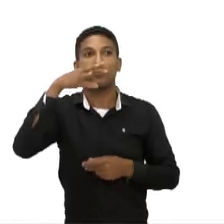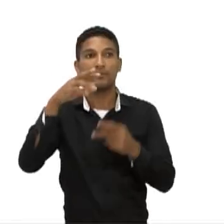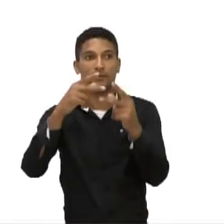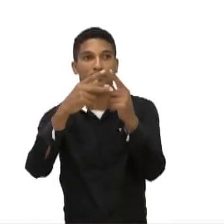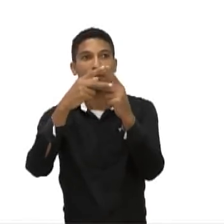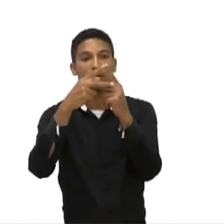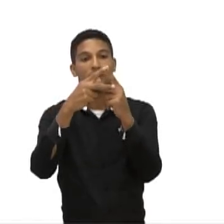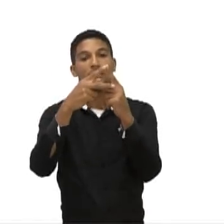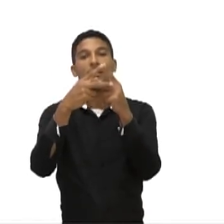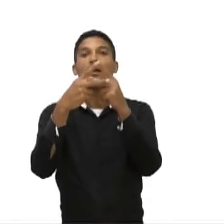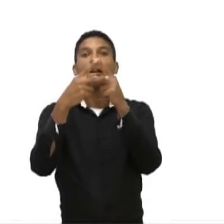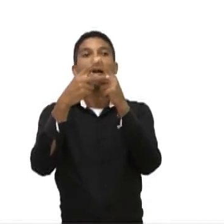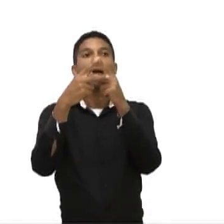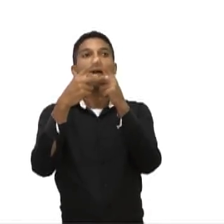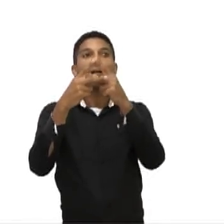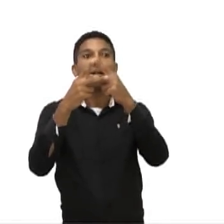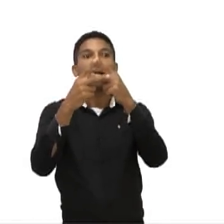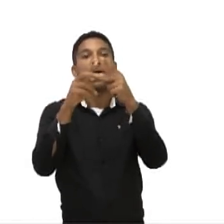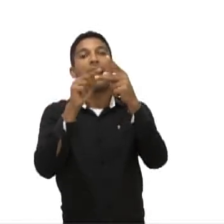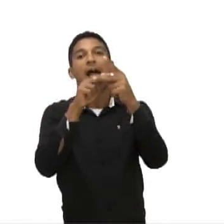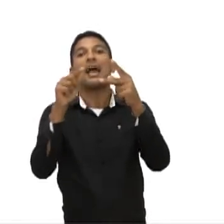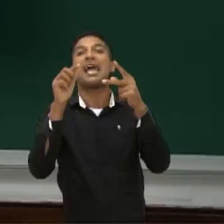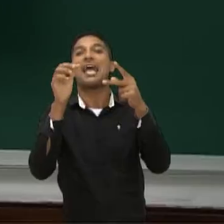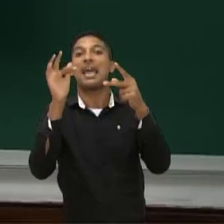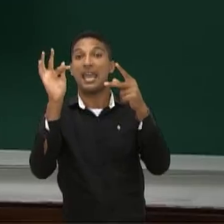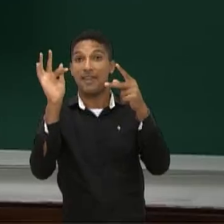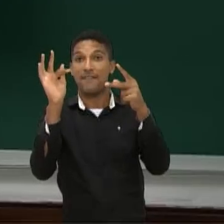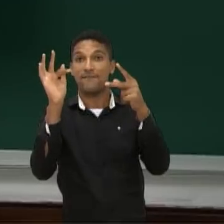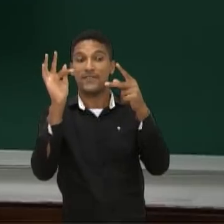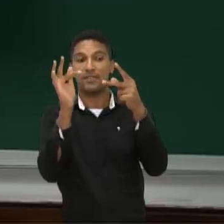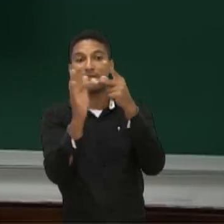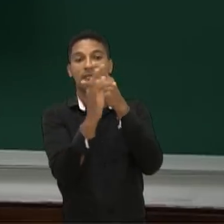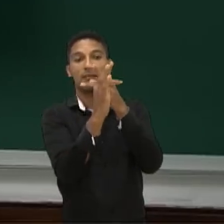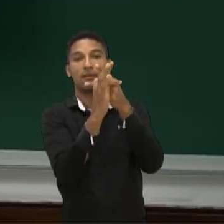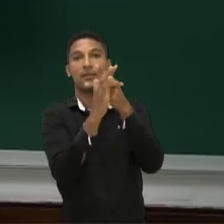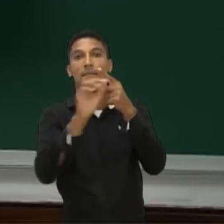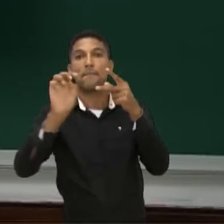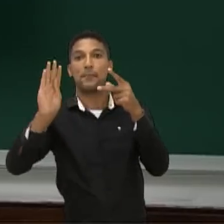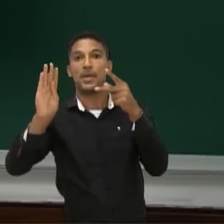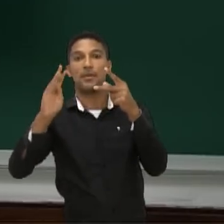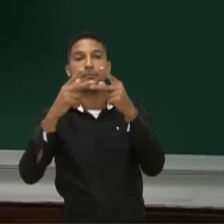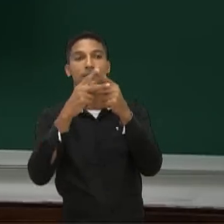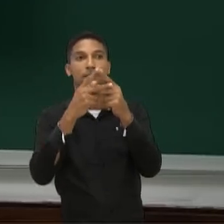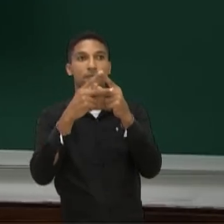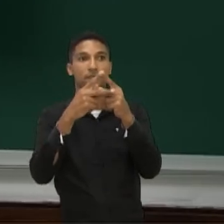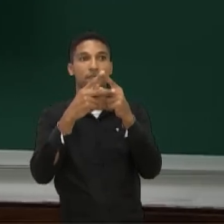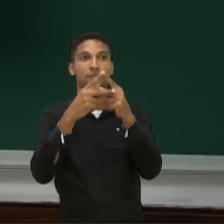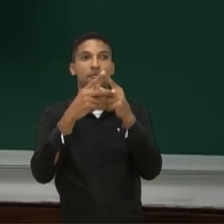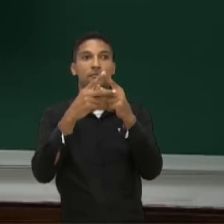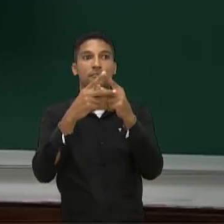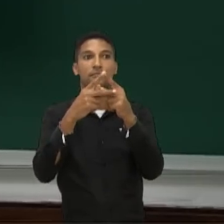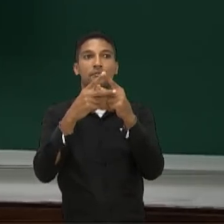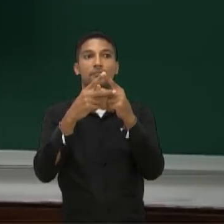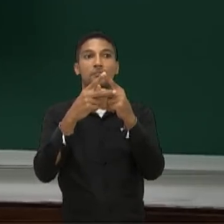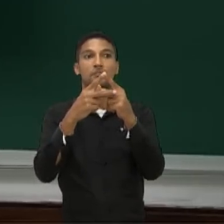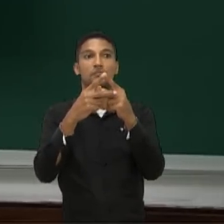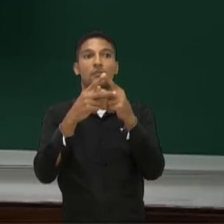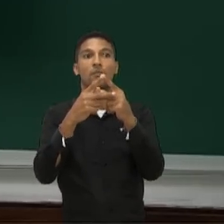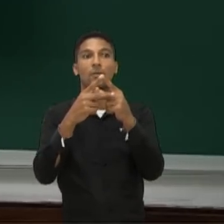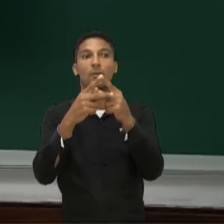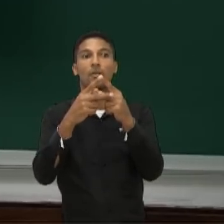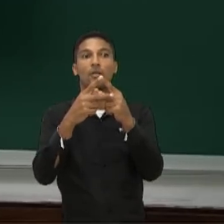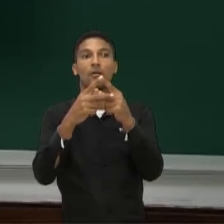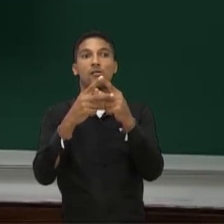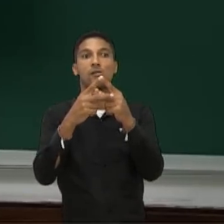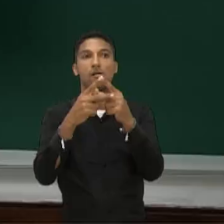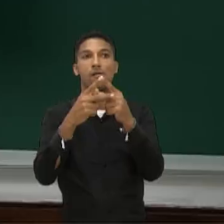de F até B, ou de B até F, e tenho também o segmento azulzinho, que vai de B até D, ou de D até B. E